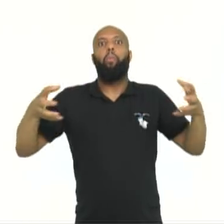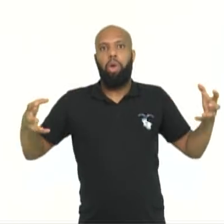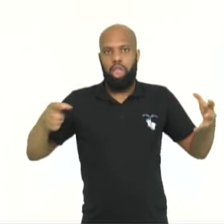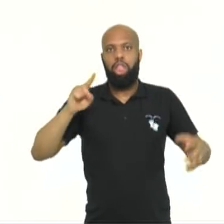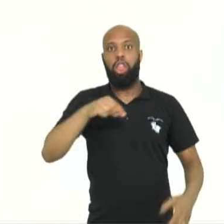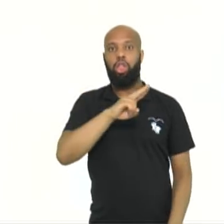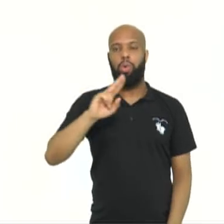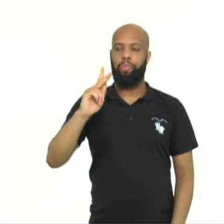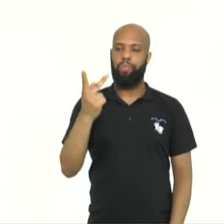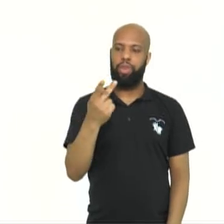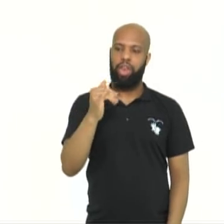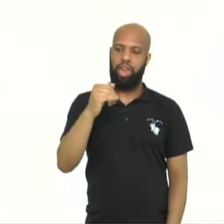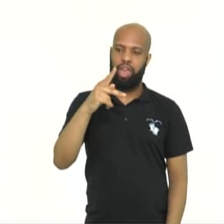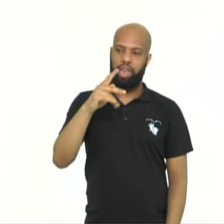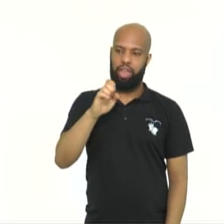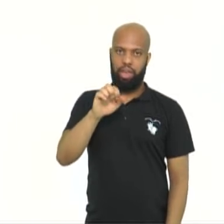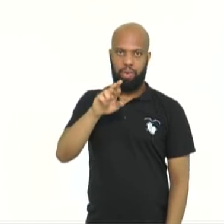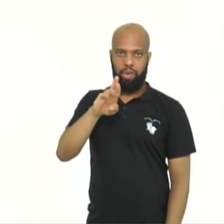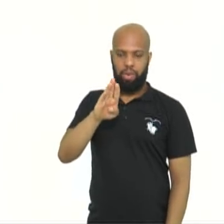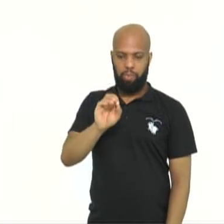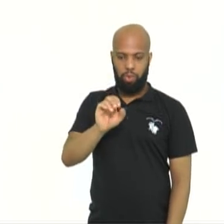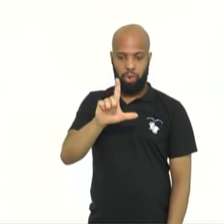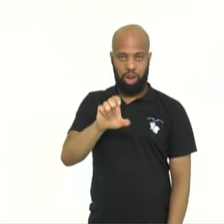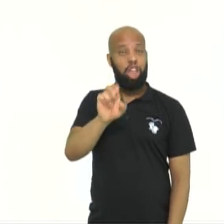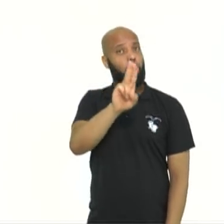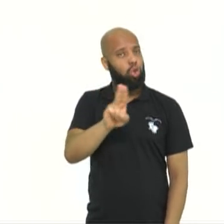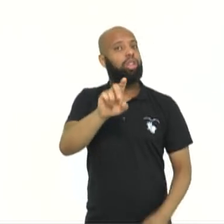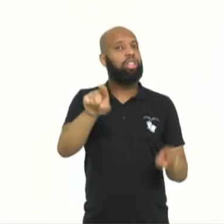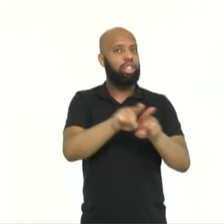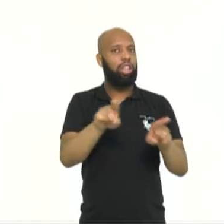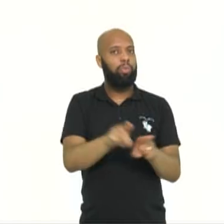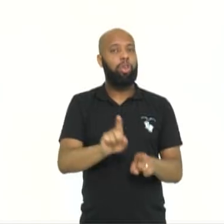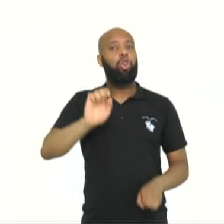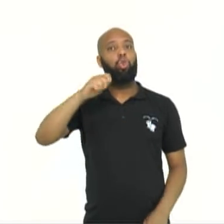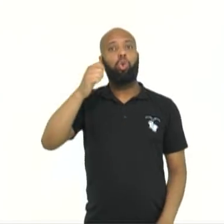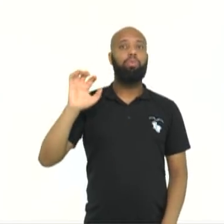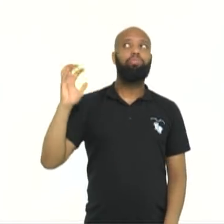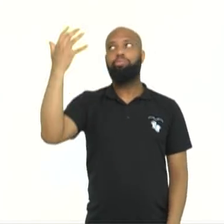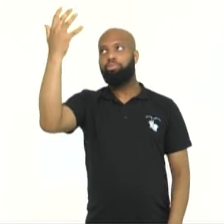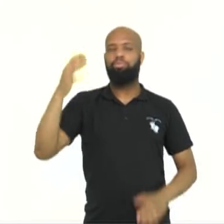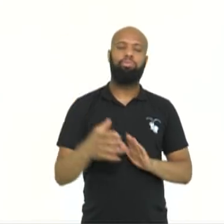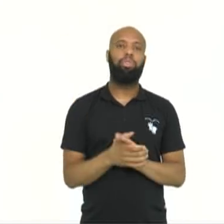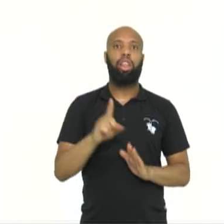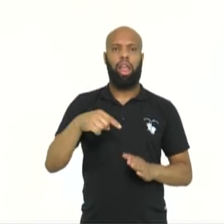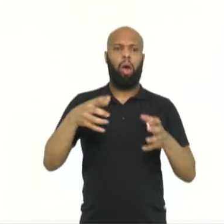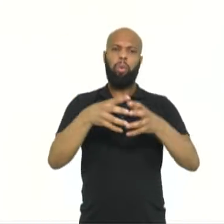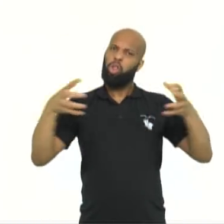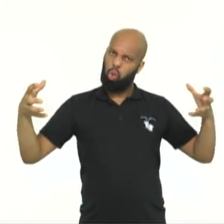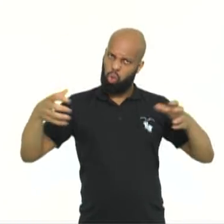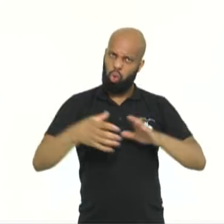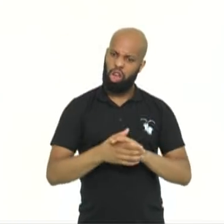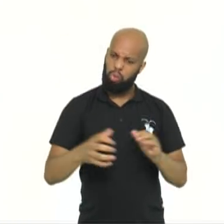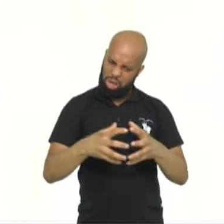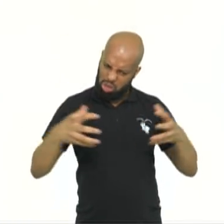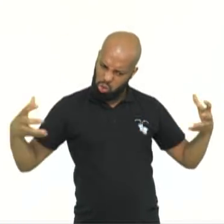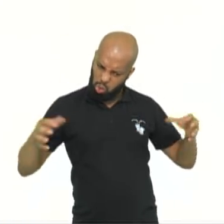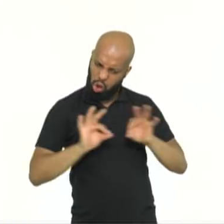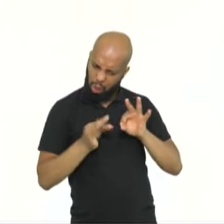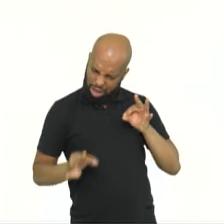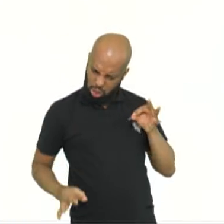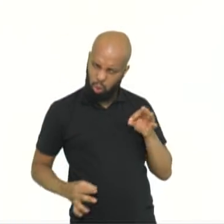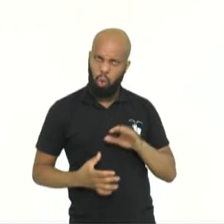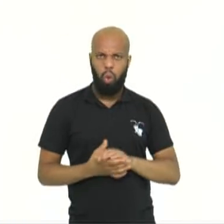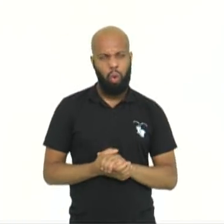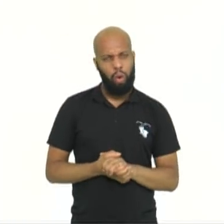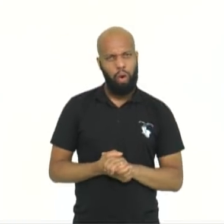hipérbole. E aqui nós também tivemos esse uso, né, em relação aos acontecimentos, um exagero, né, aos acontecimentos narrados,